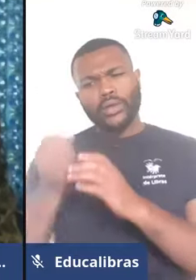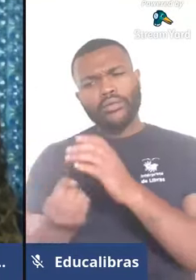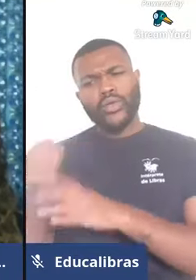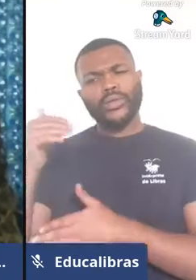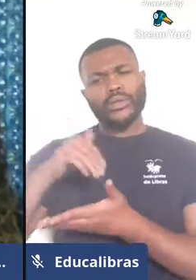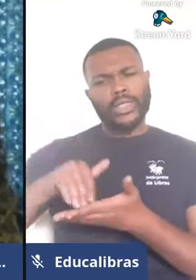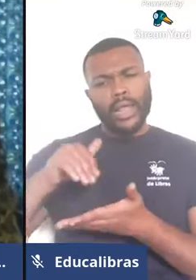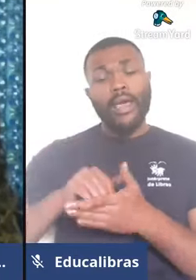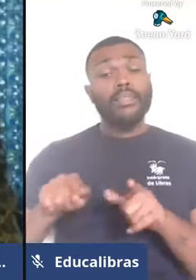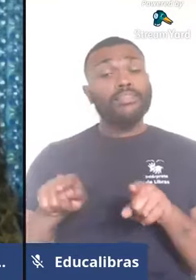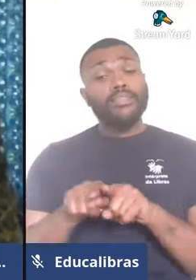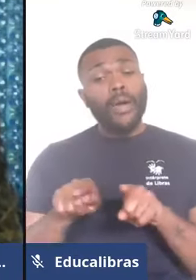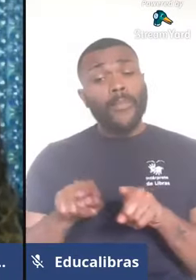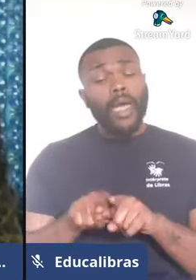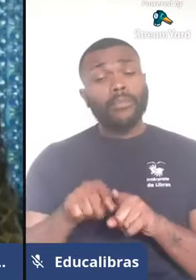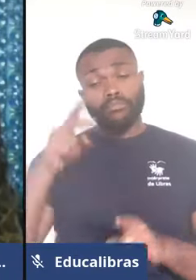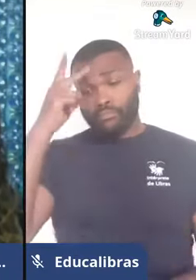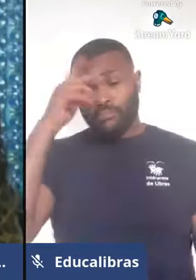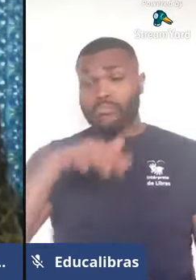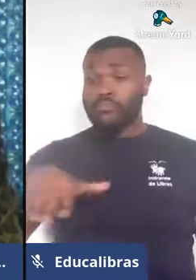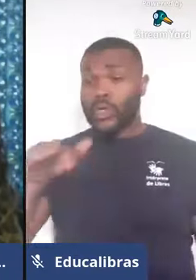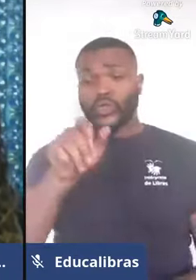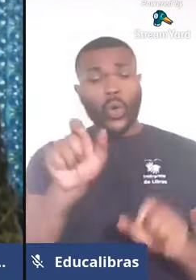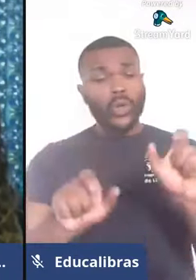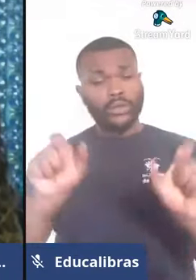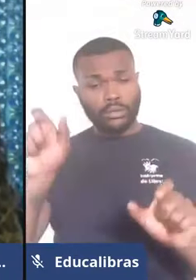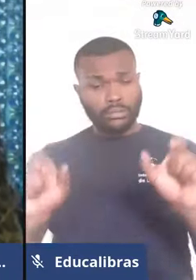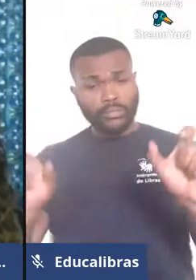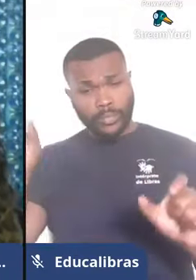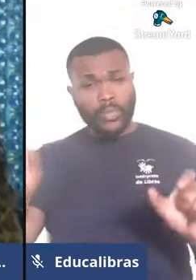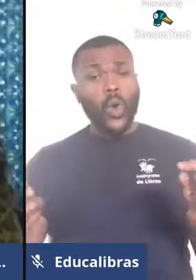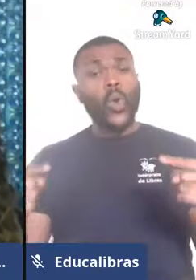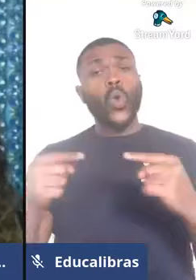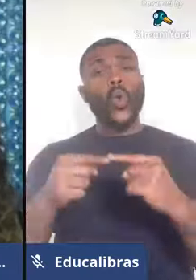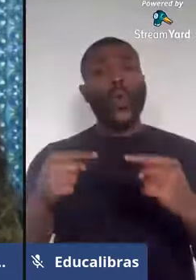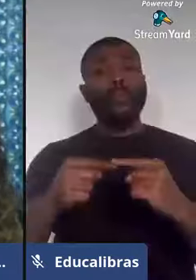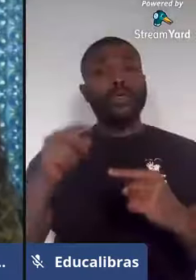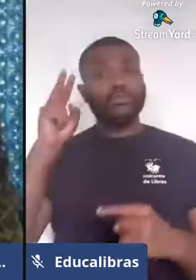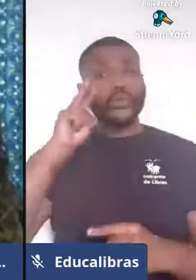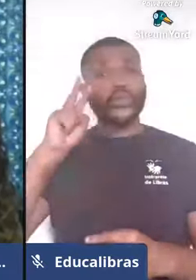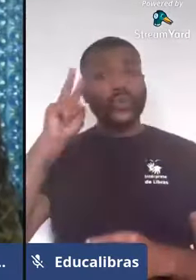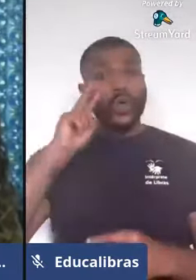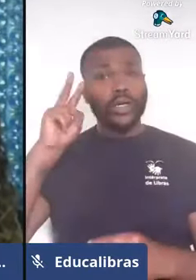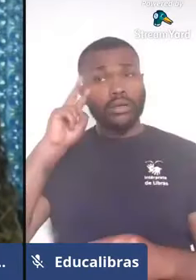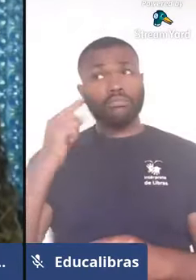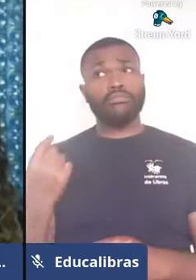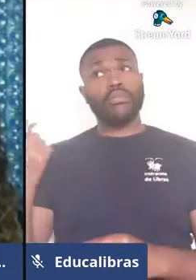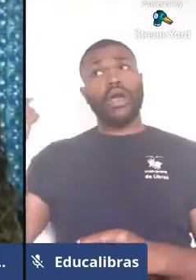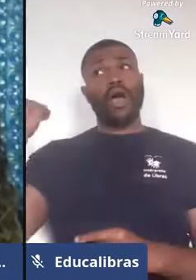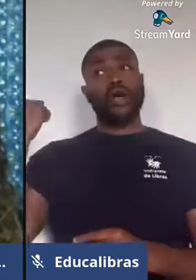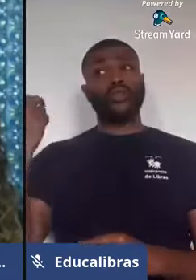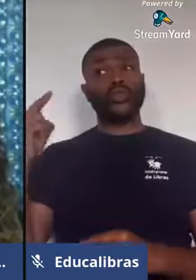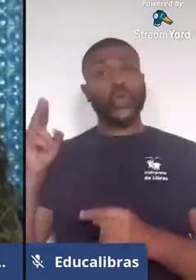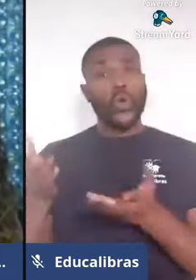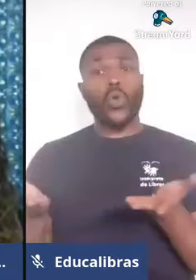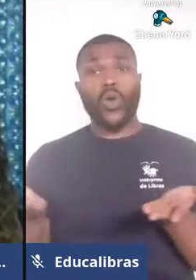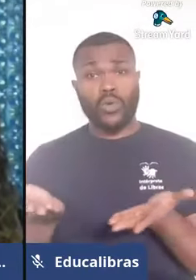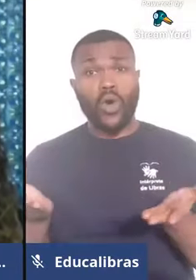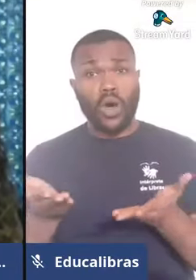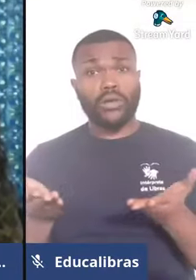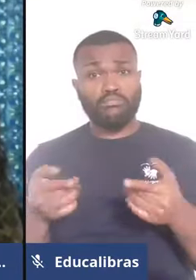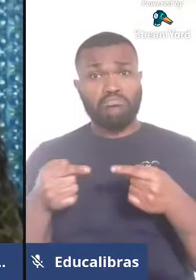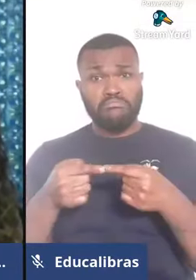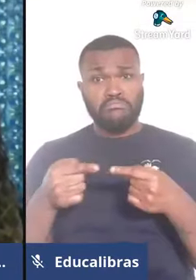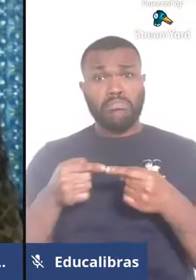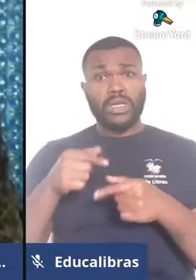parte desse processo, seja lá atrás, seja aqui mais para frente. E, na verdade, a gente